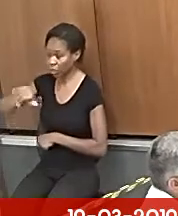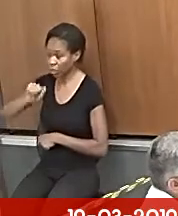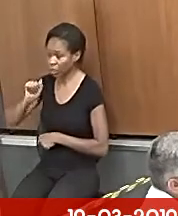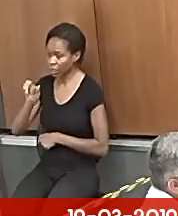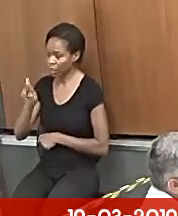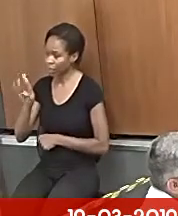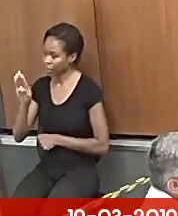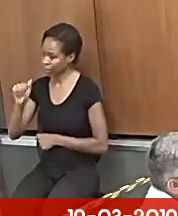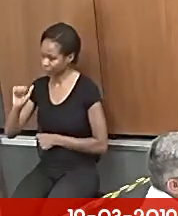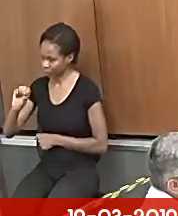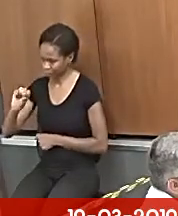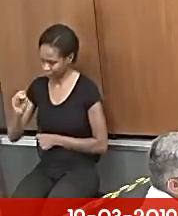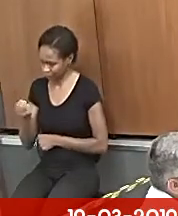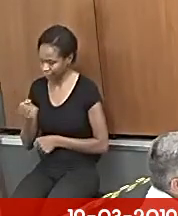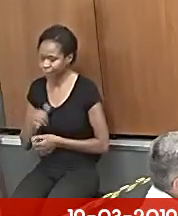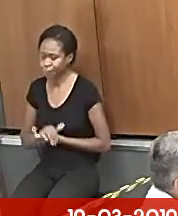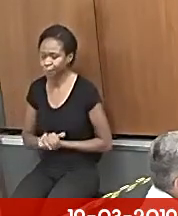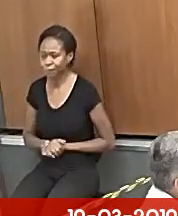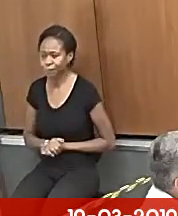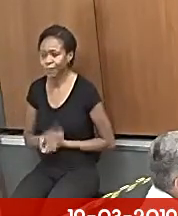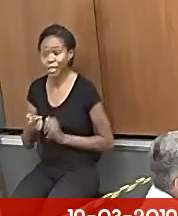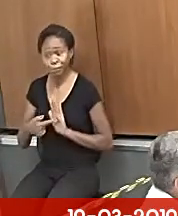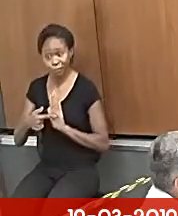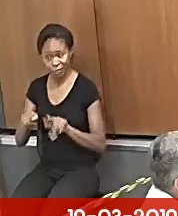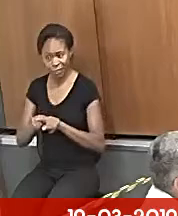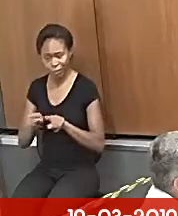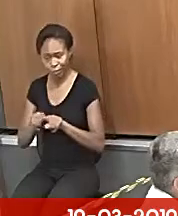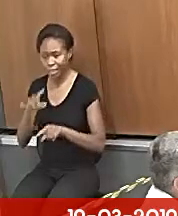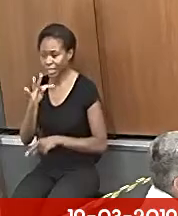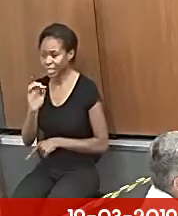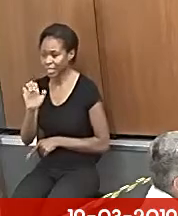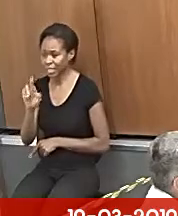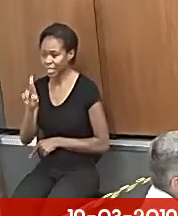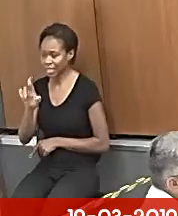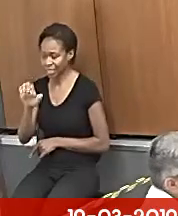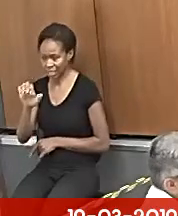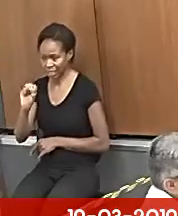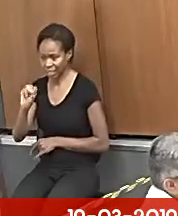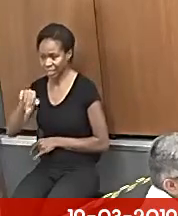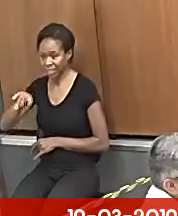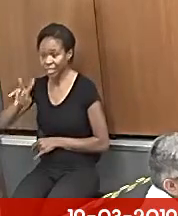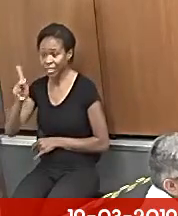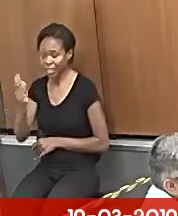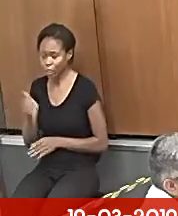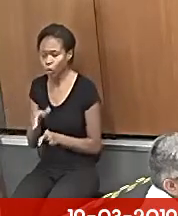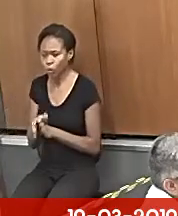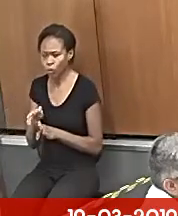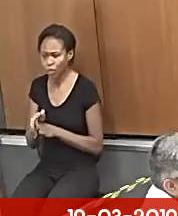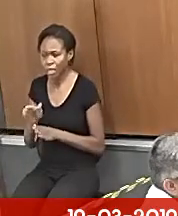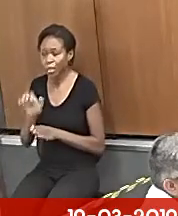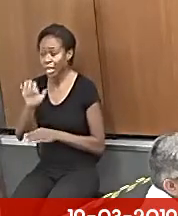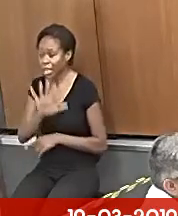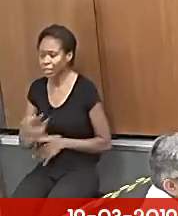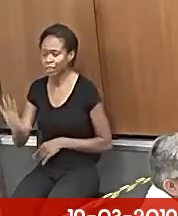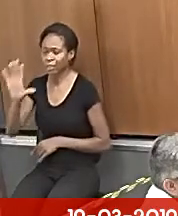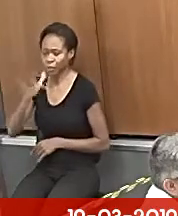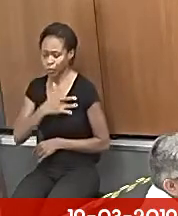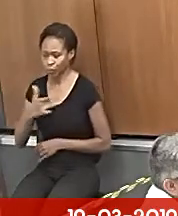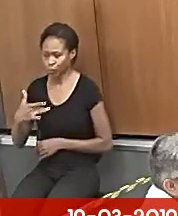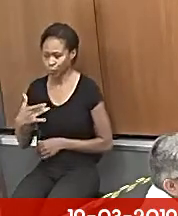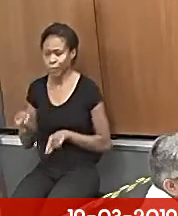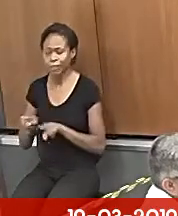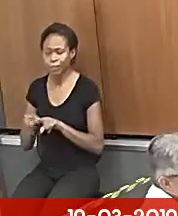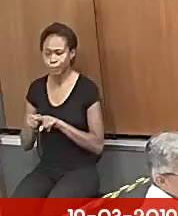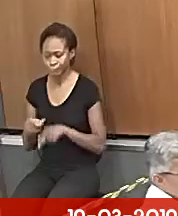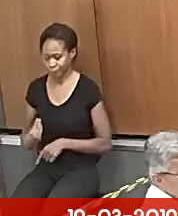de barros quero cumprimentar registrar presença da senhora terezinha rocha que é do conselho estadual de saúde registo também a